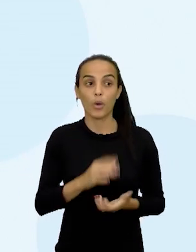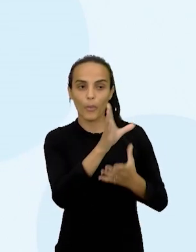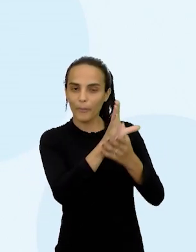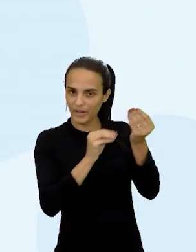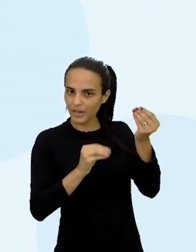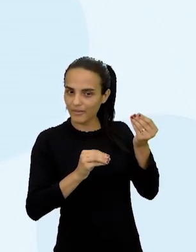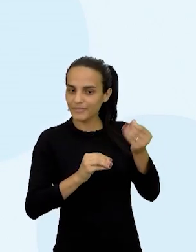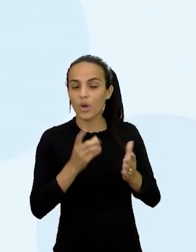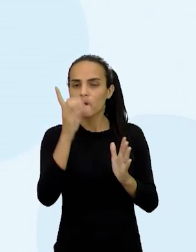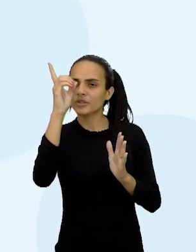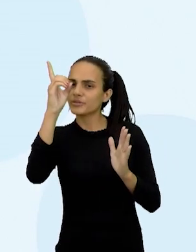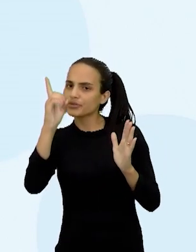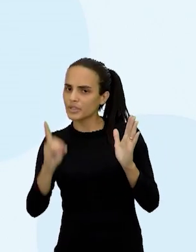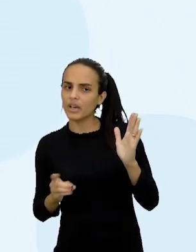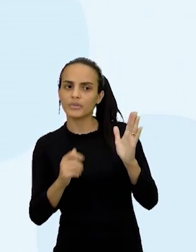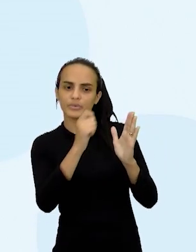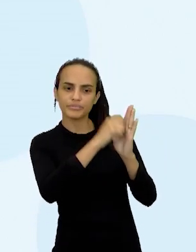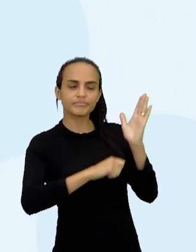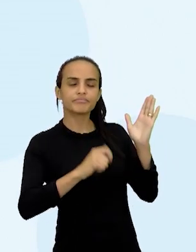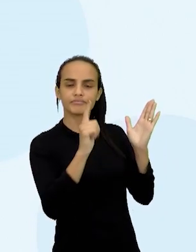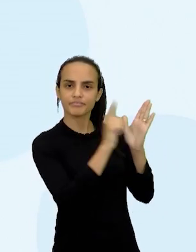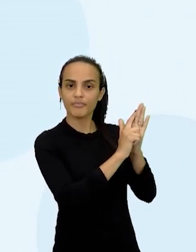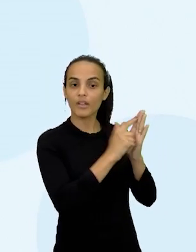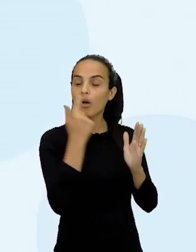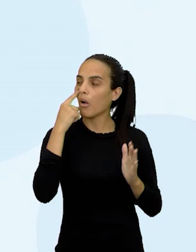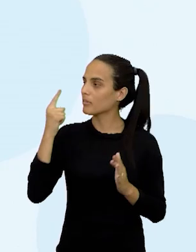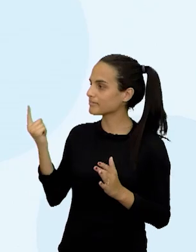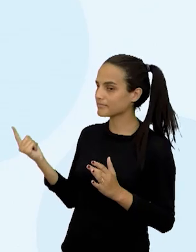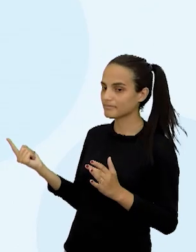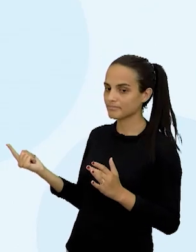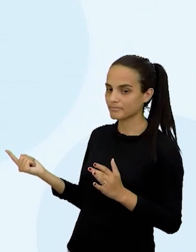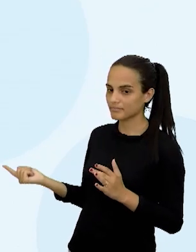direitos autorais. E eu tenho que colocar aonde eu tirei,